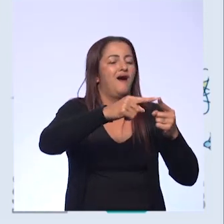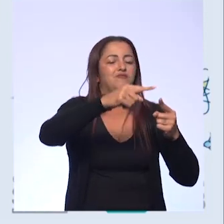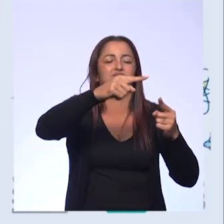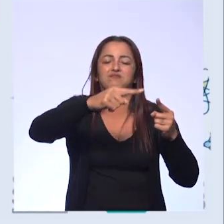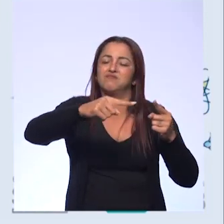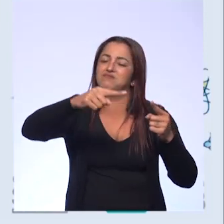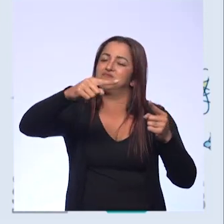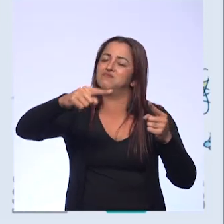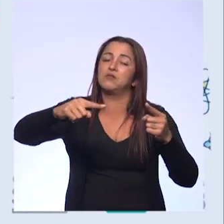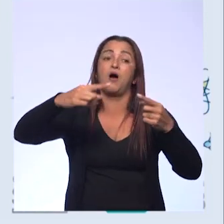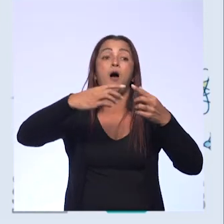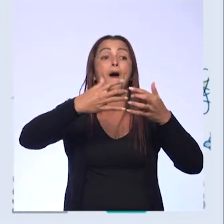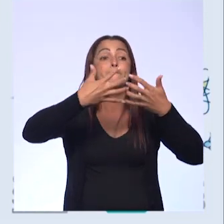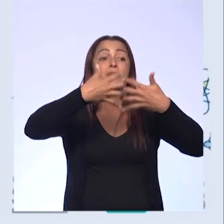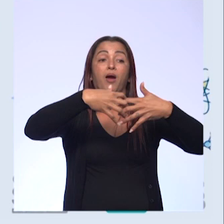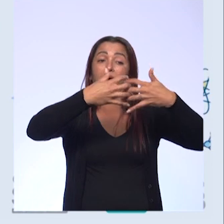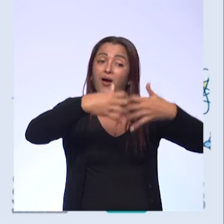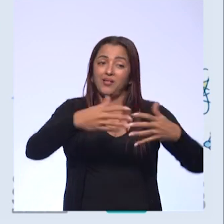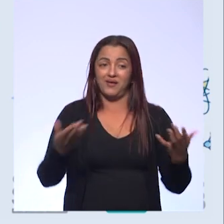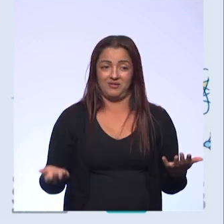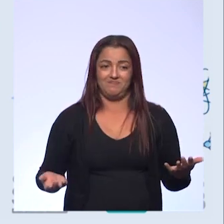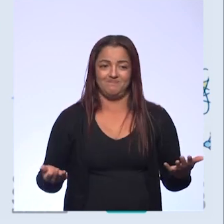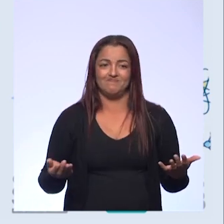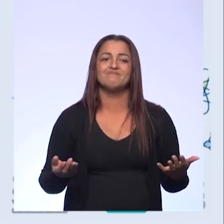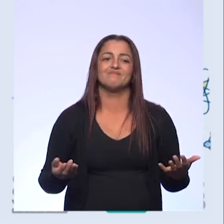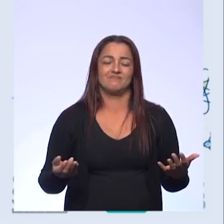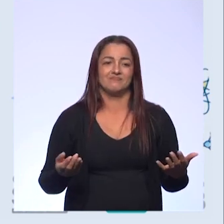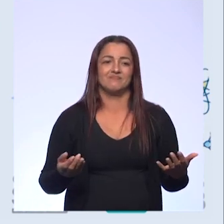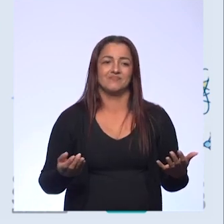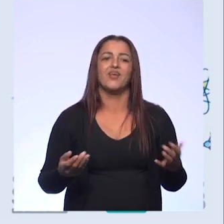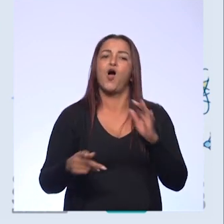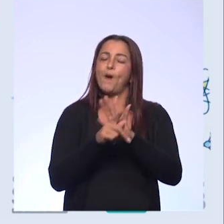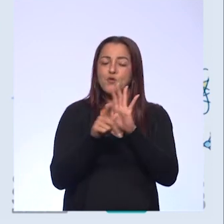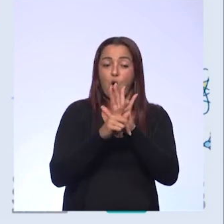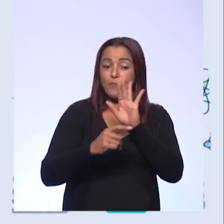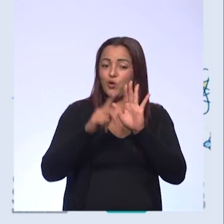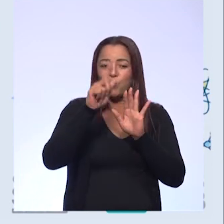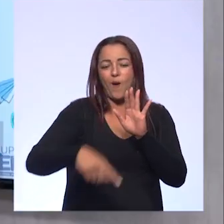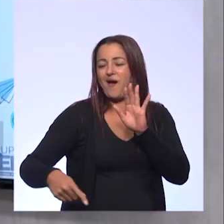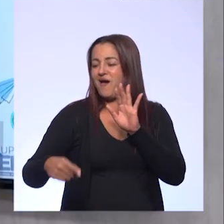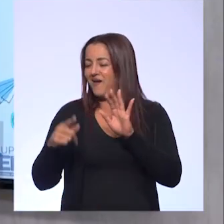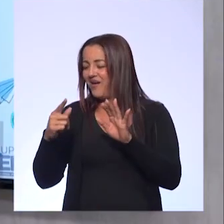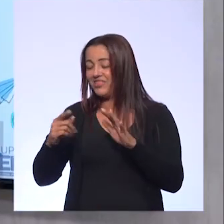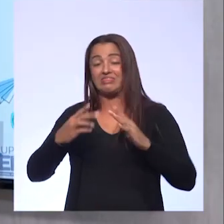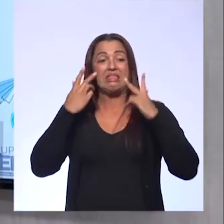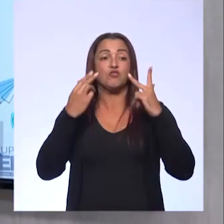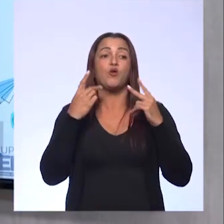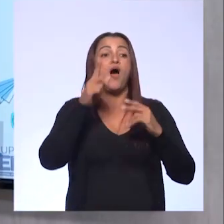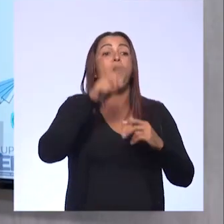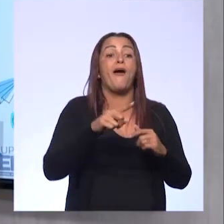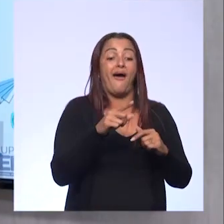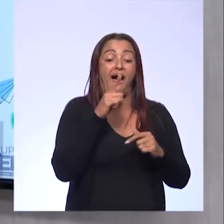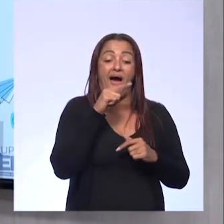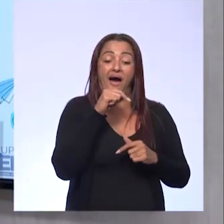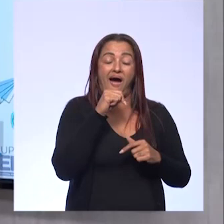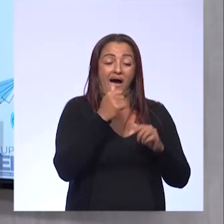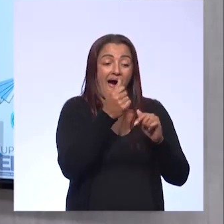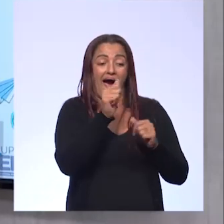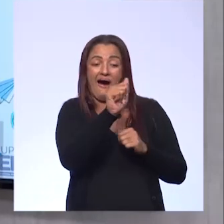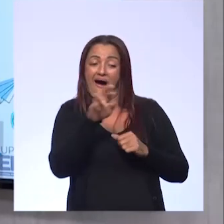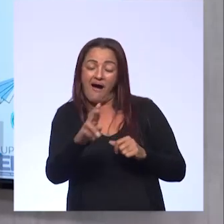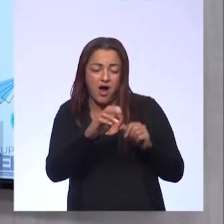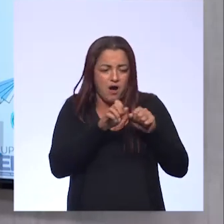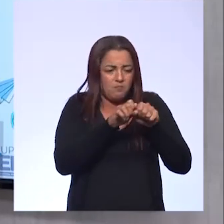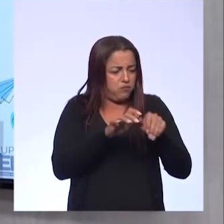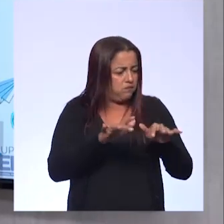ouvindo porque o som é uma onda mecânica e ela se propaga no meio que é o ar que nós não